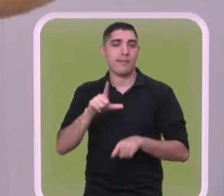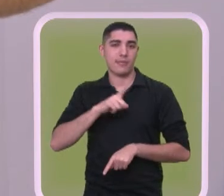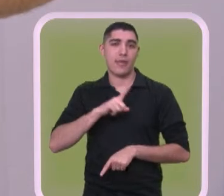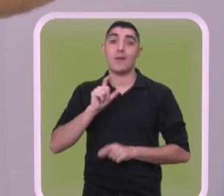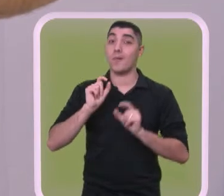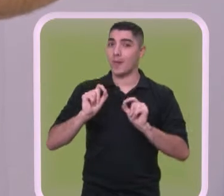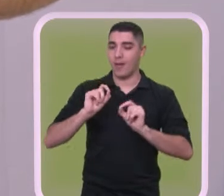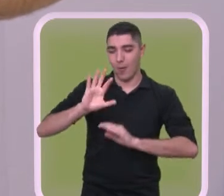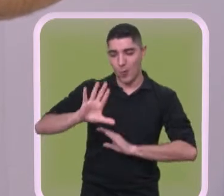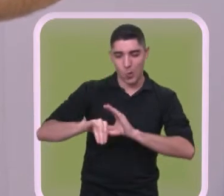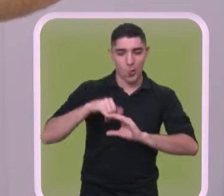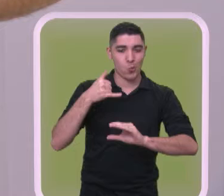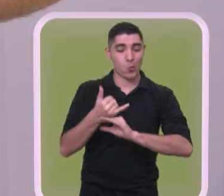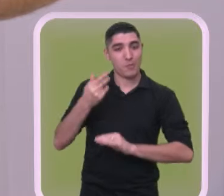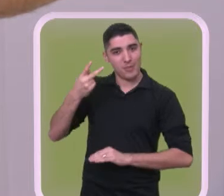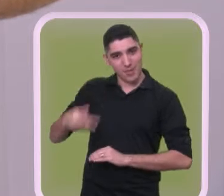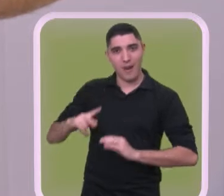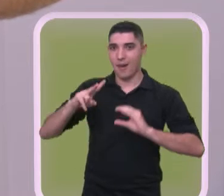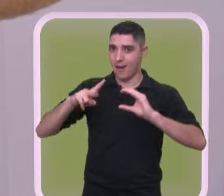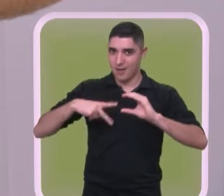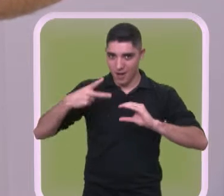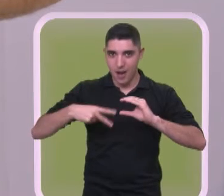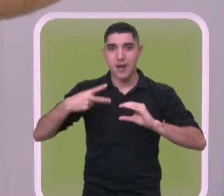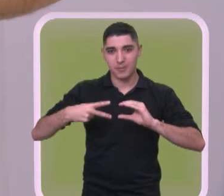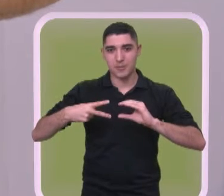câmarasjc.sp.gov.br e também no